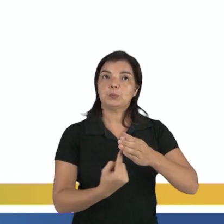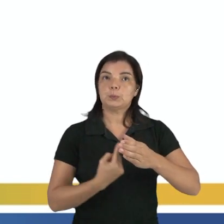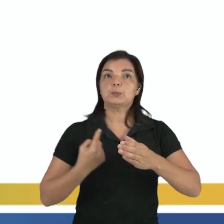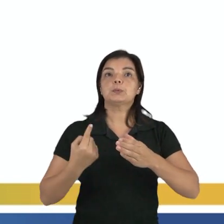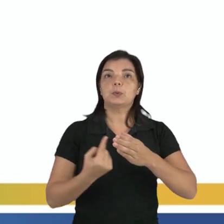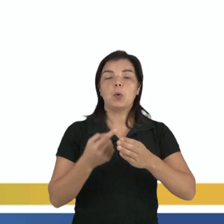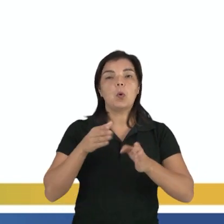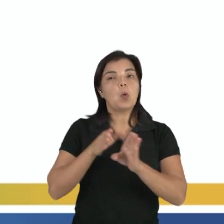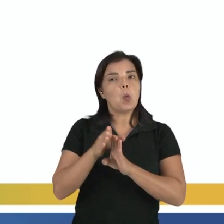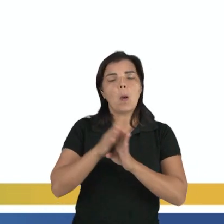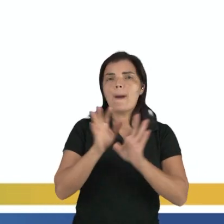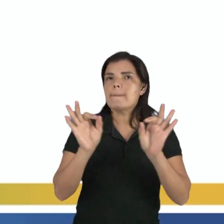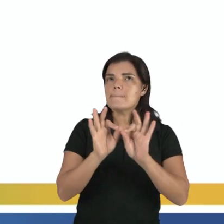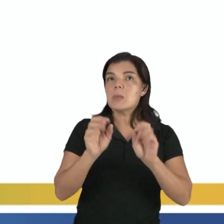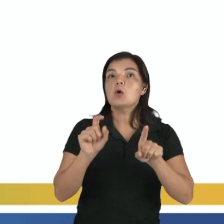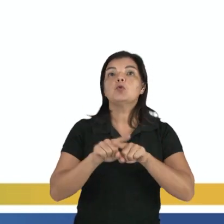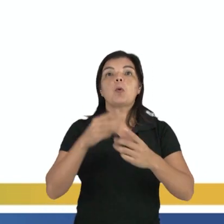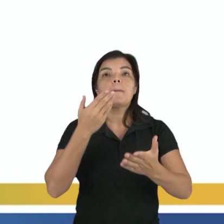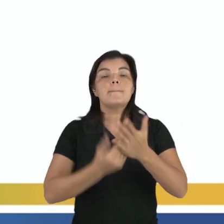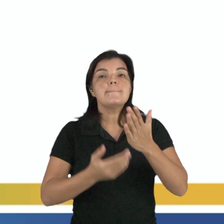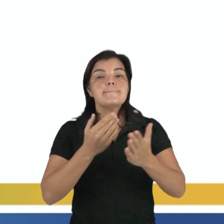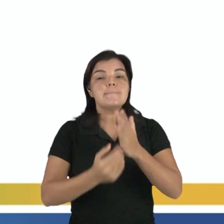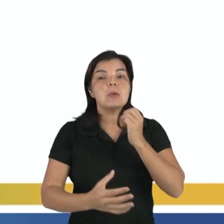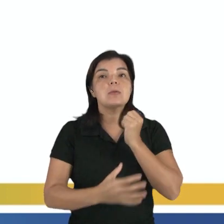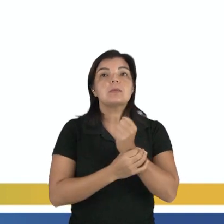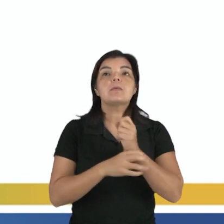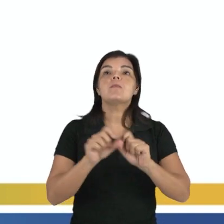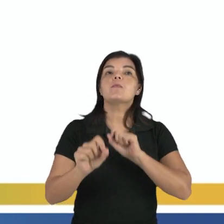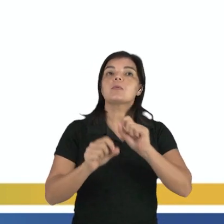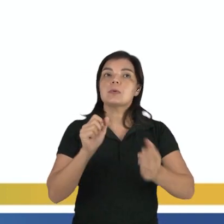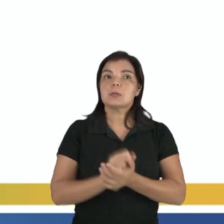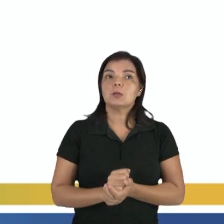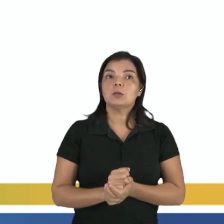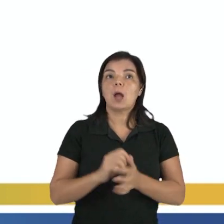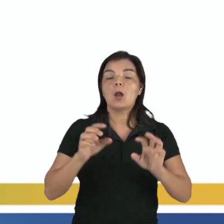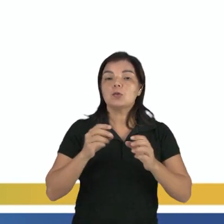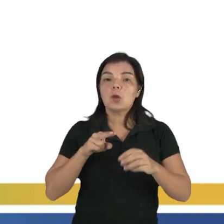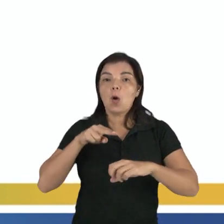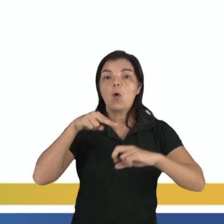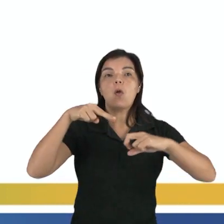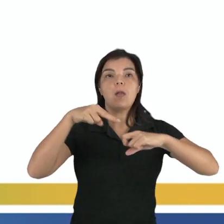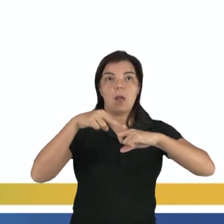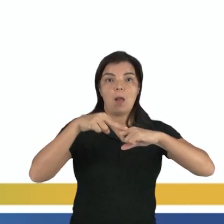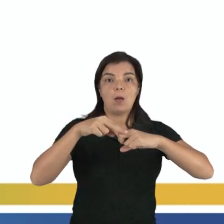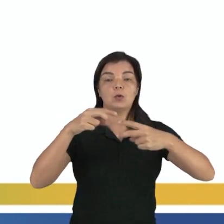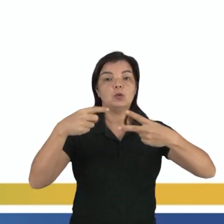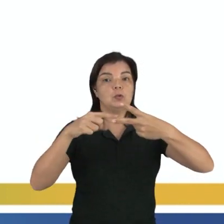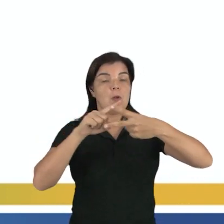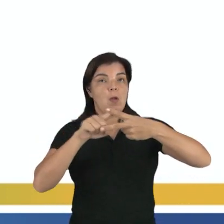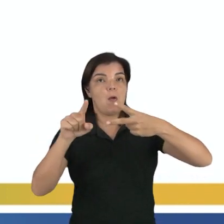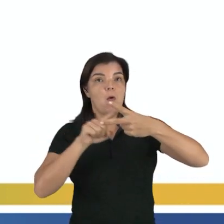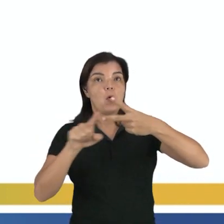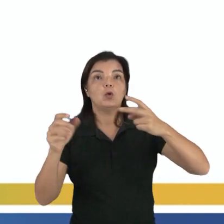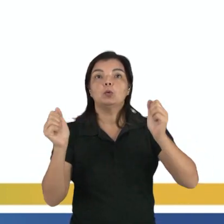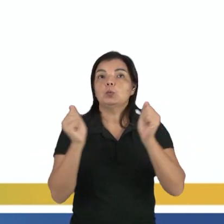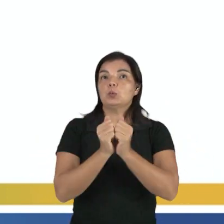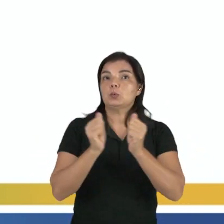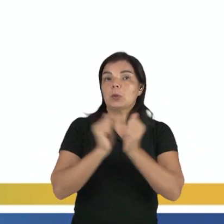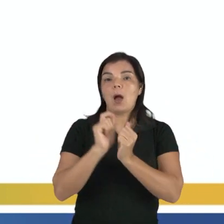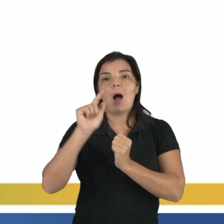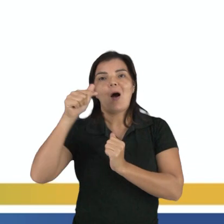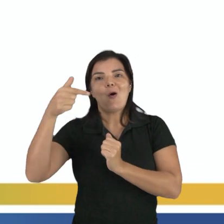microondas desaconselho sob pena de perda da garantia que eles sejam ligados em paralelo juntamente